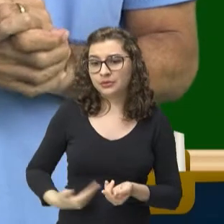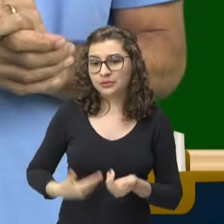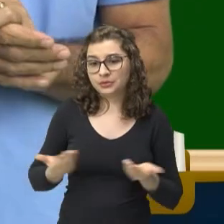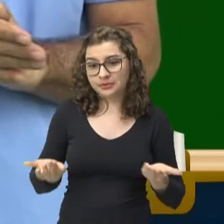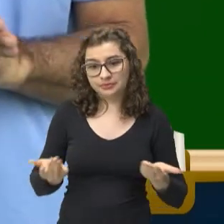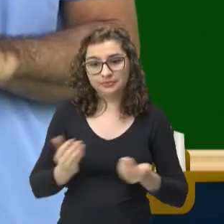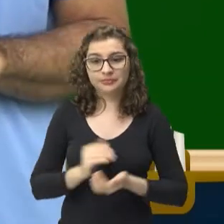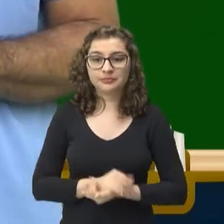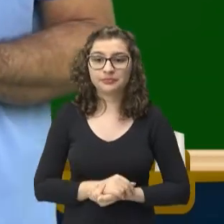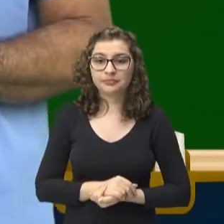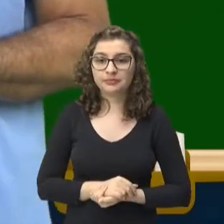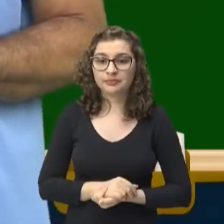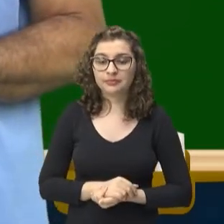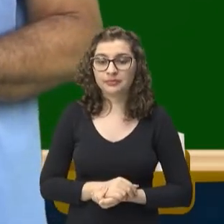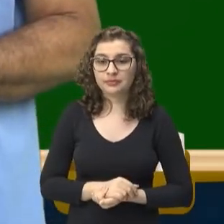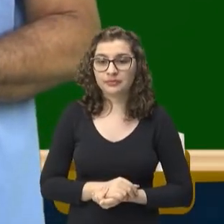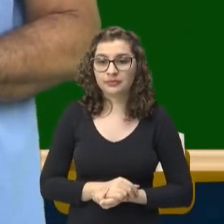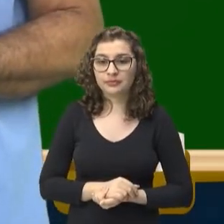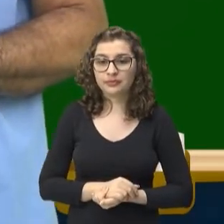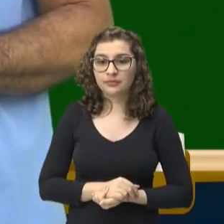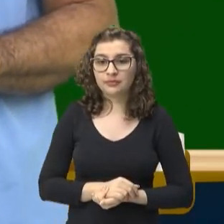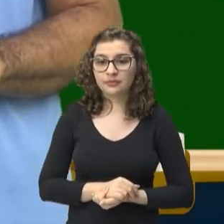bem. Vamos lá?